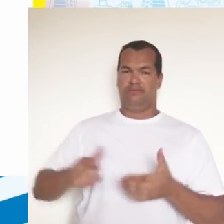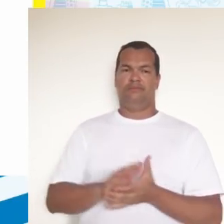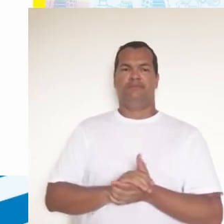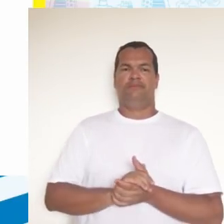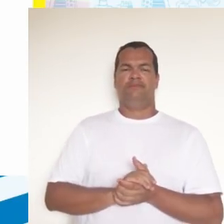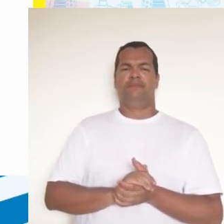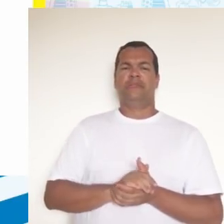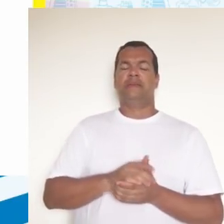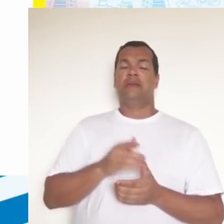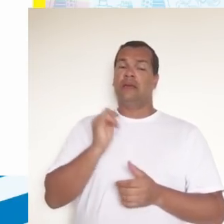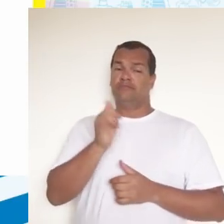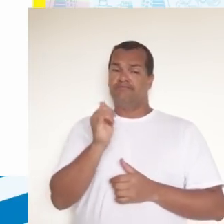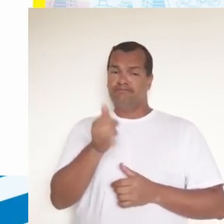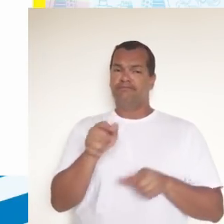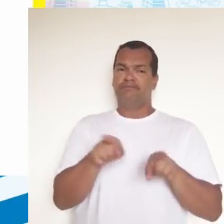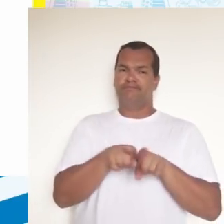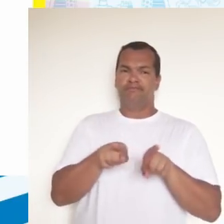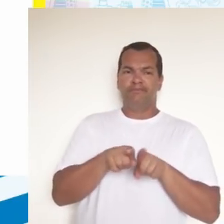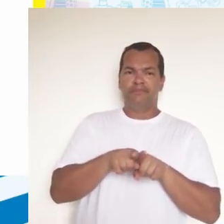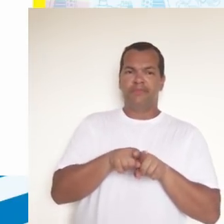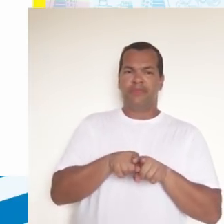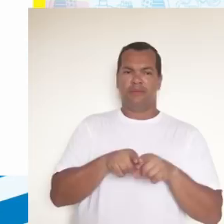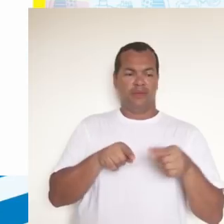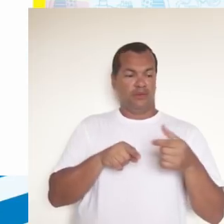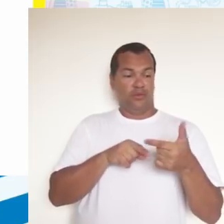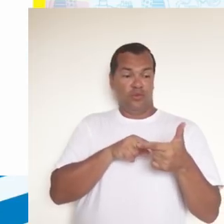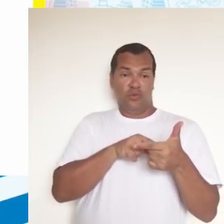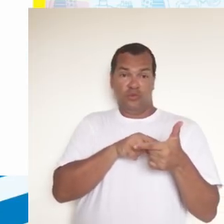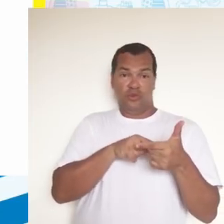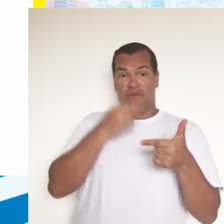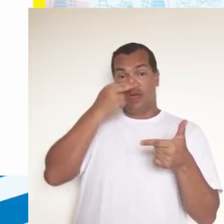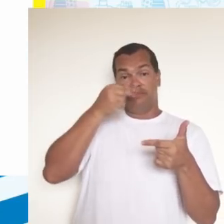de lembrar que a base